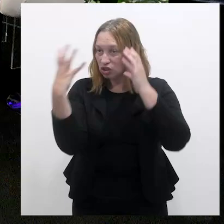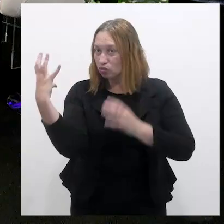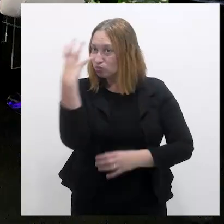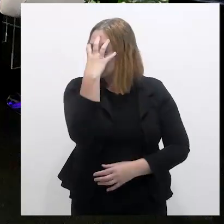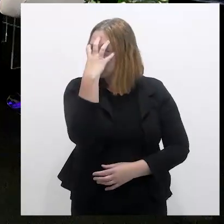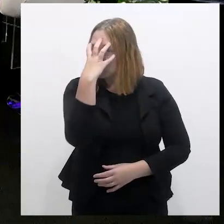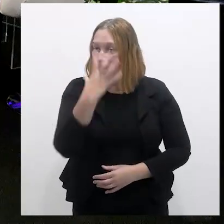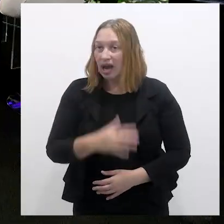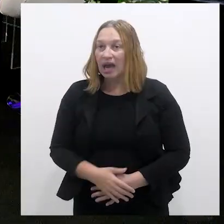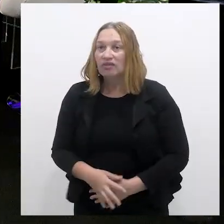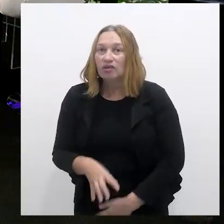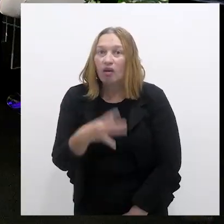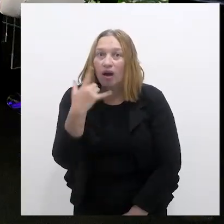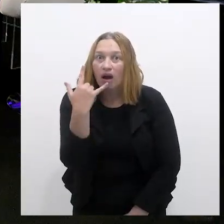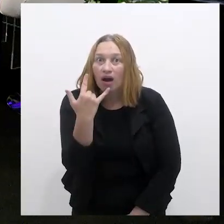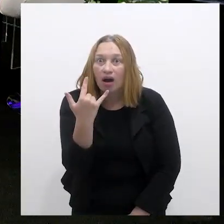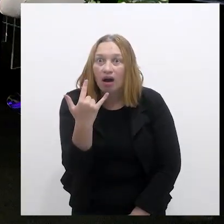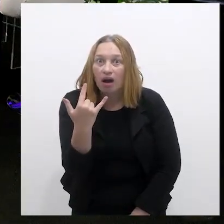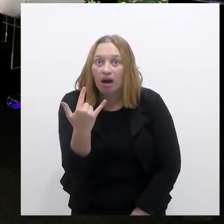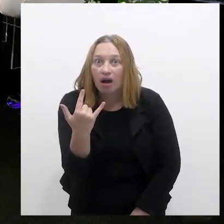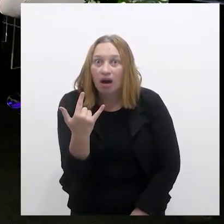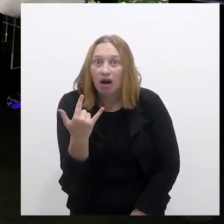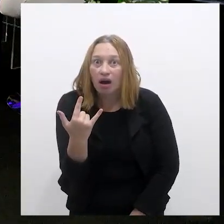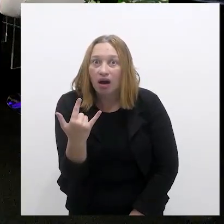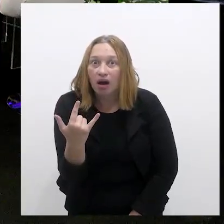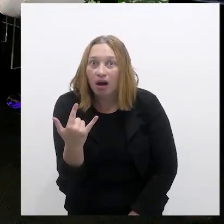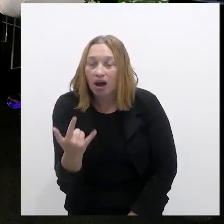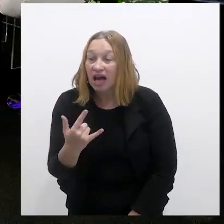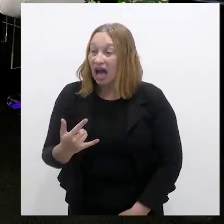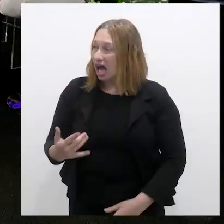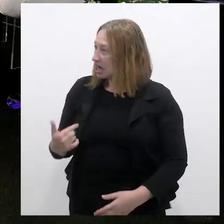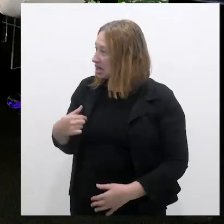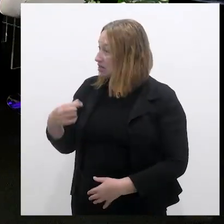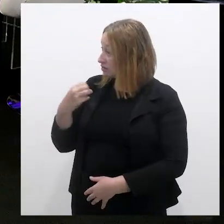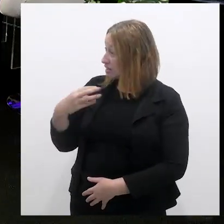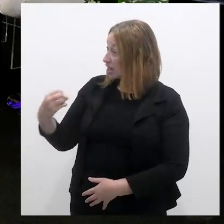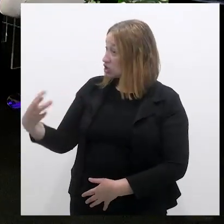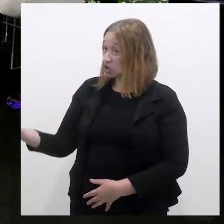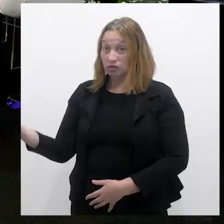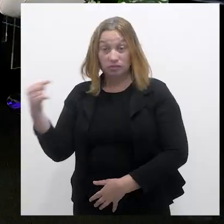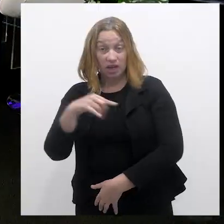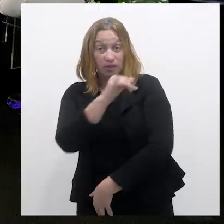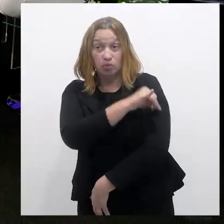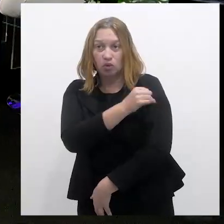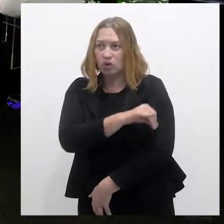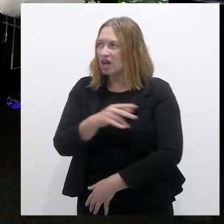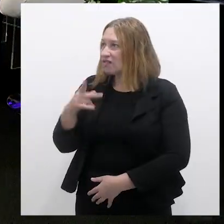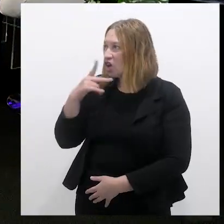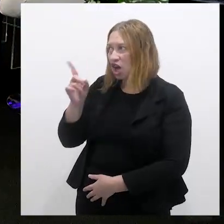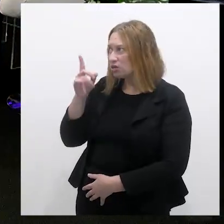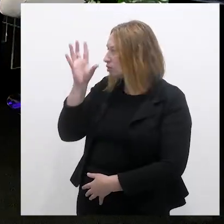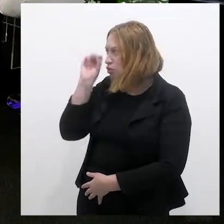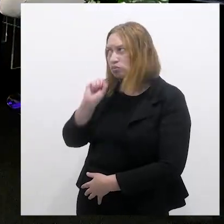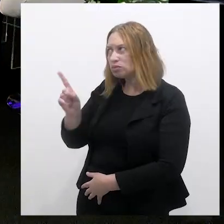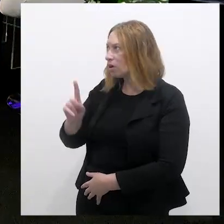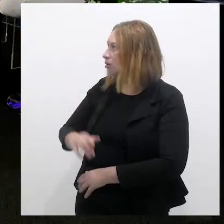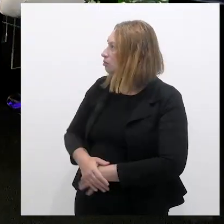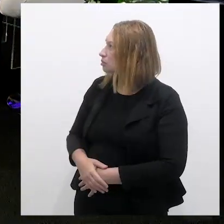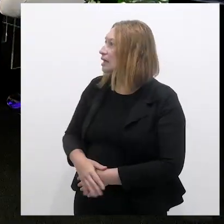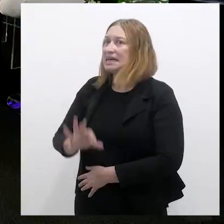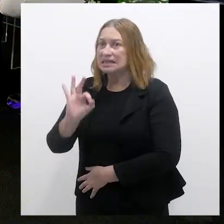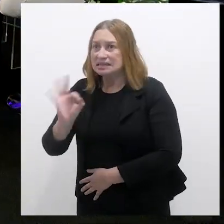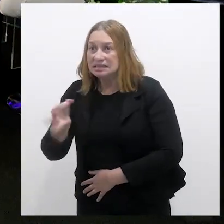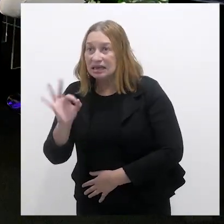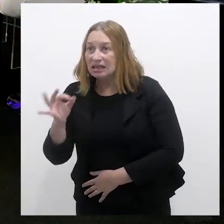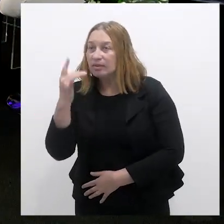isso sabe? aí. Ele falou sobre o concerto. É isso. Até eu vim para o Rio ontem à noite, a mãe falou, olha, ele não dormiu bem essa